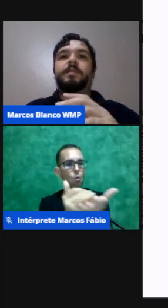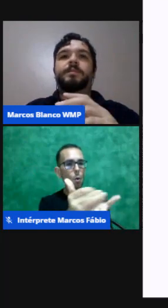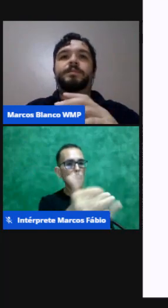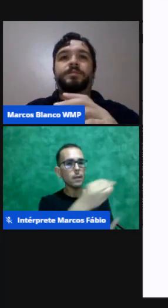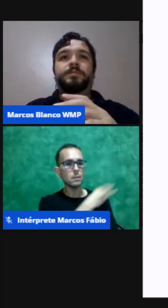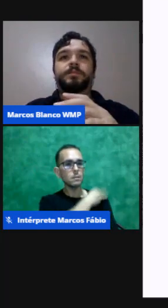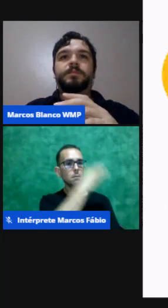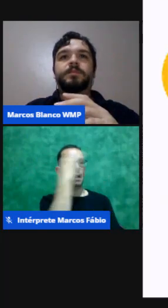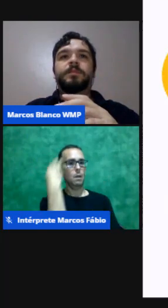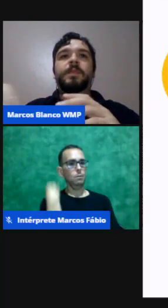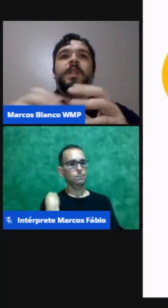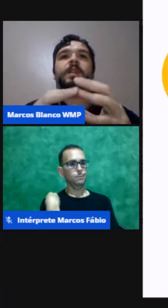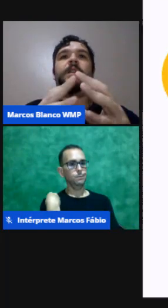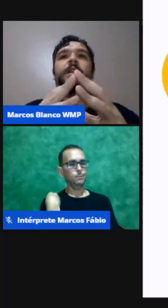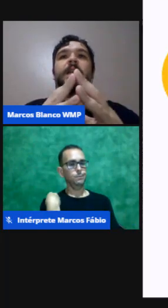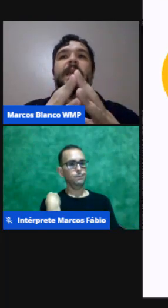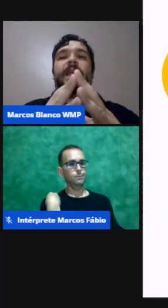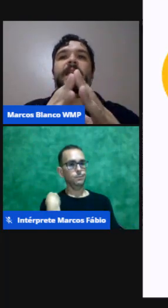tá?